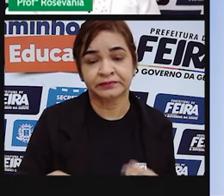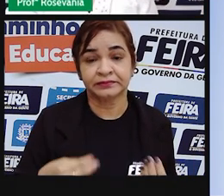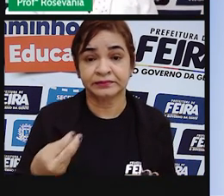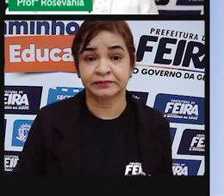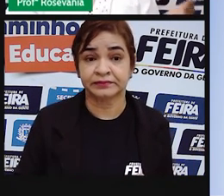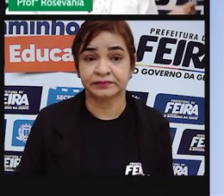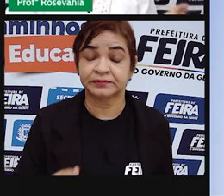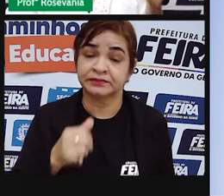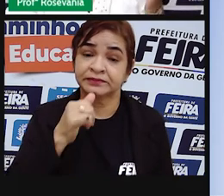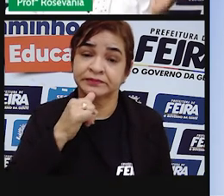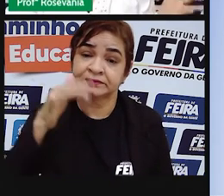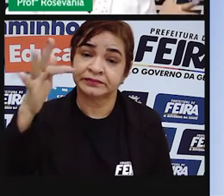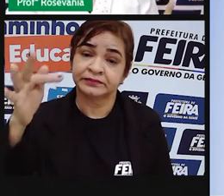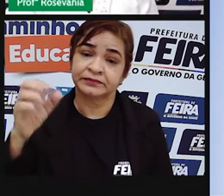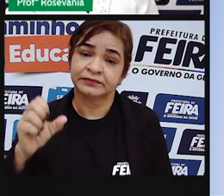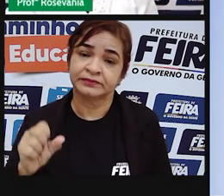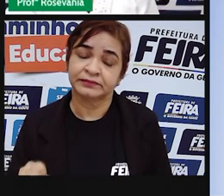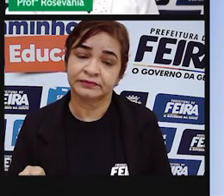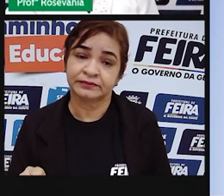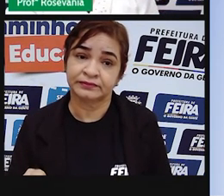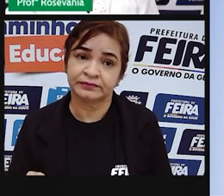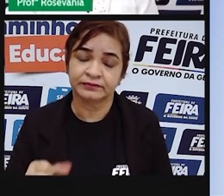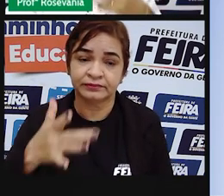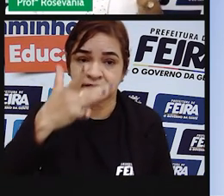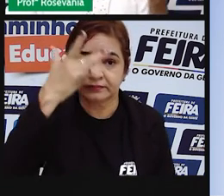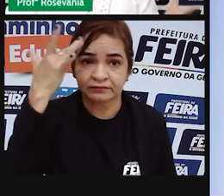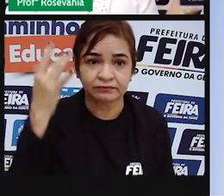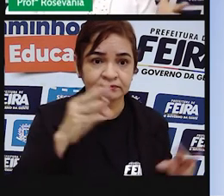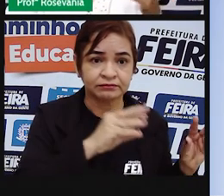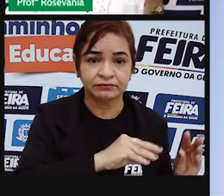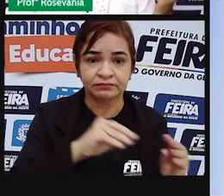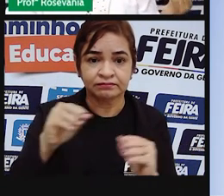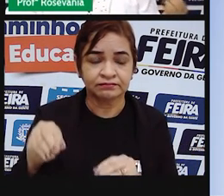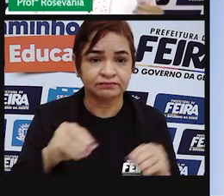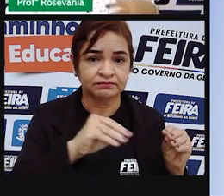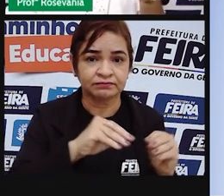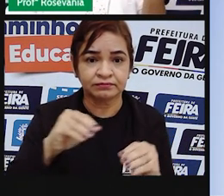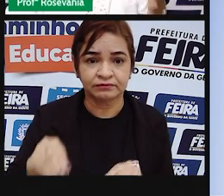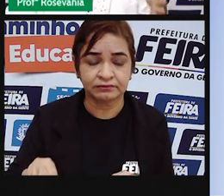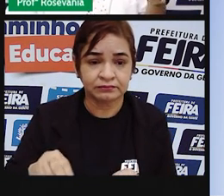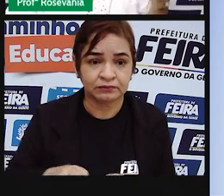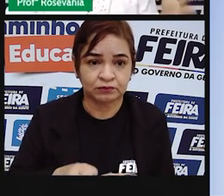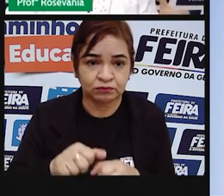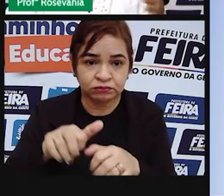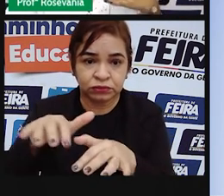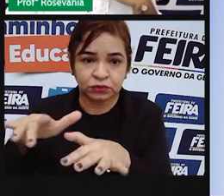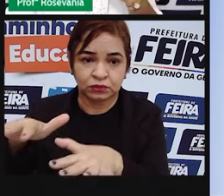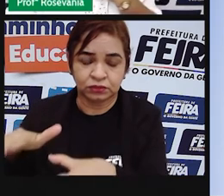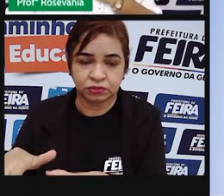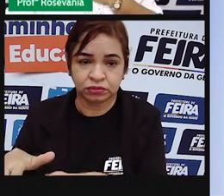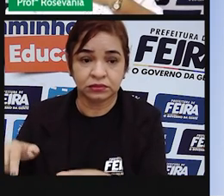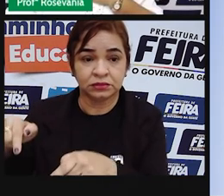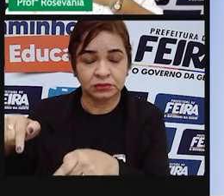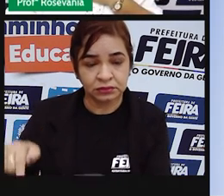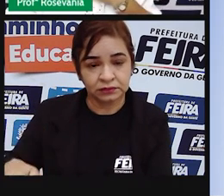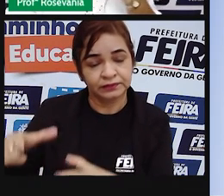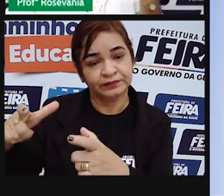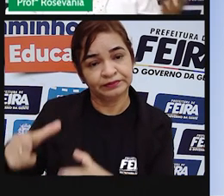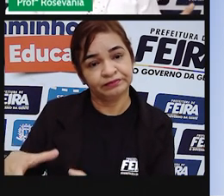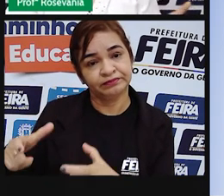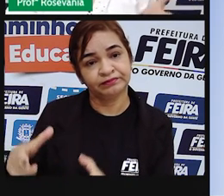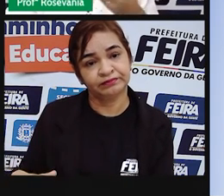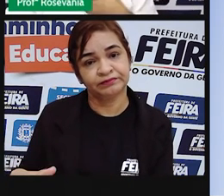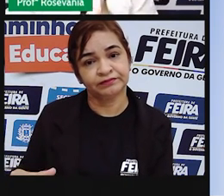só para fazer Feira de Santana mesmo é uma cidade de imigrantes todo mundo sabe que os dez a maior quantidade de pessoas